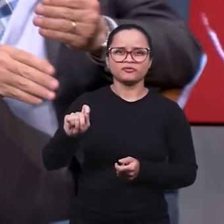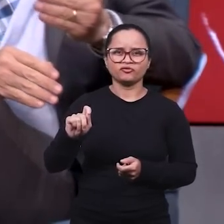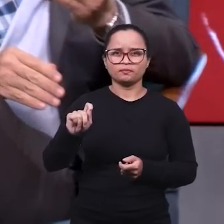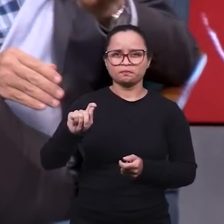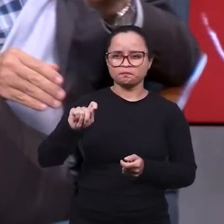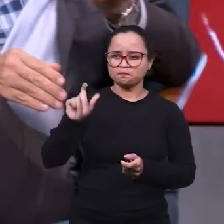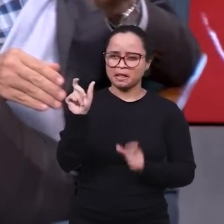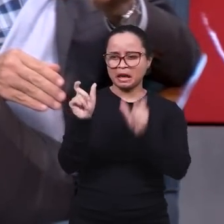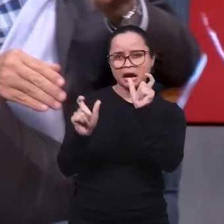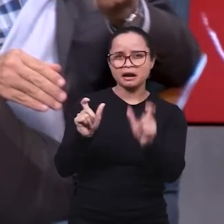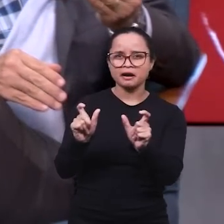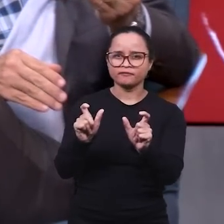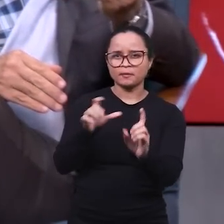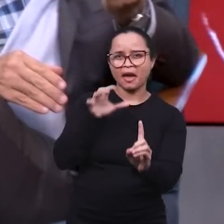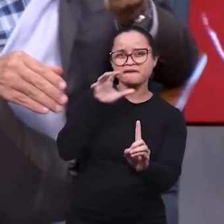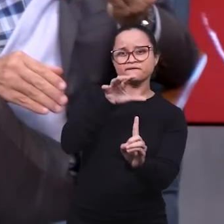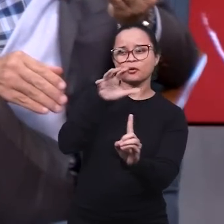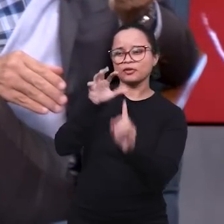falou de